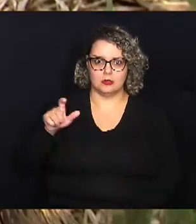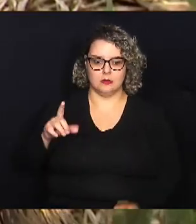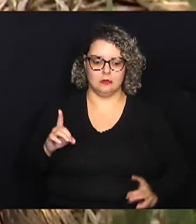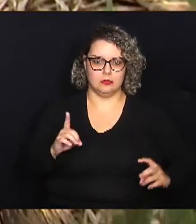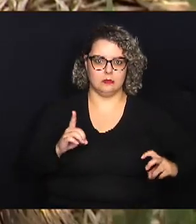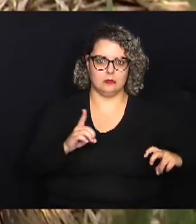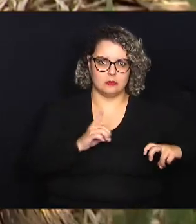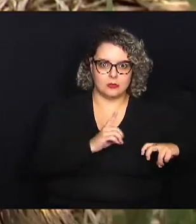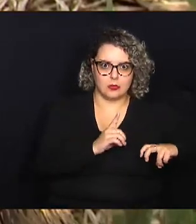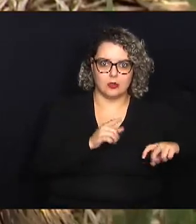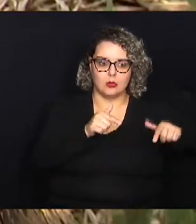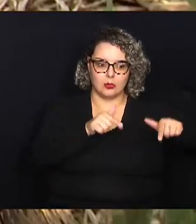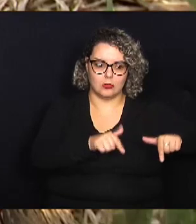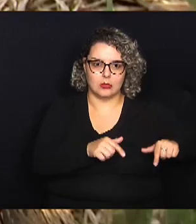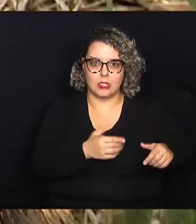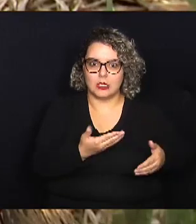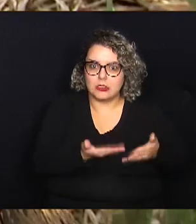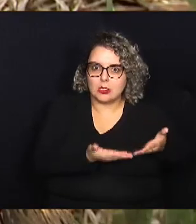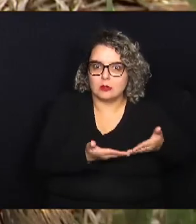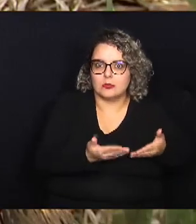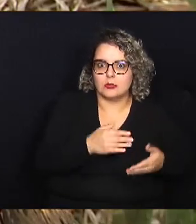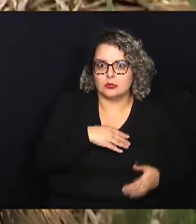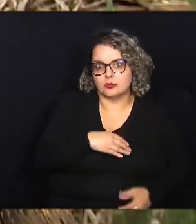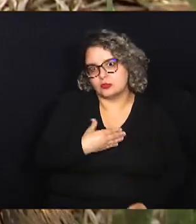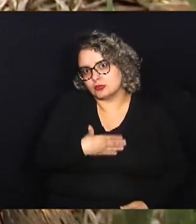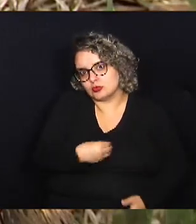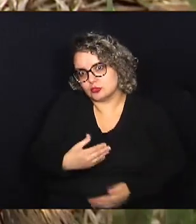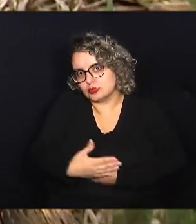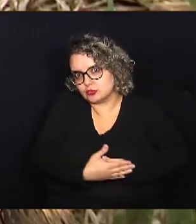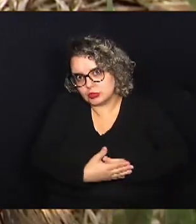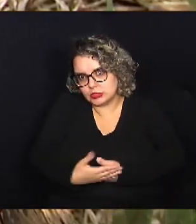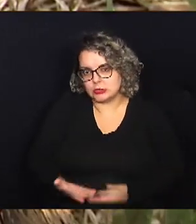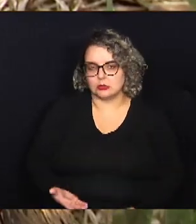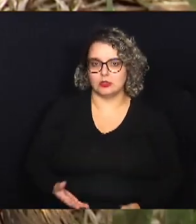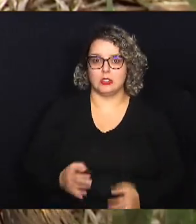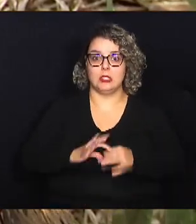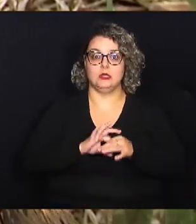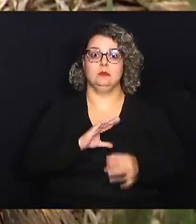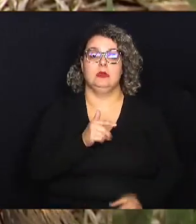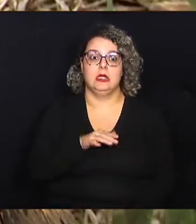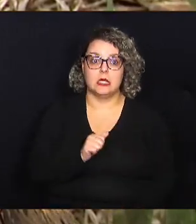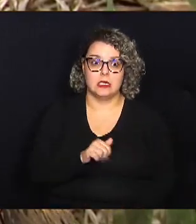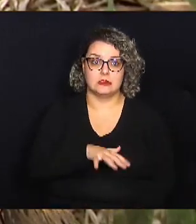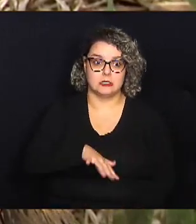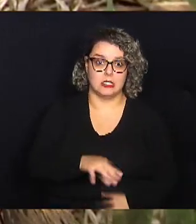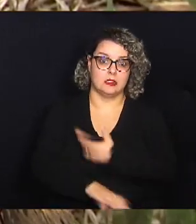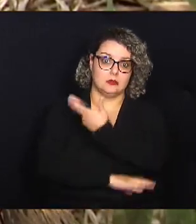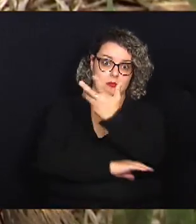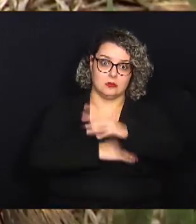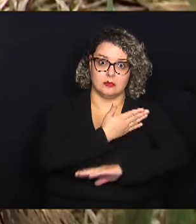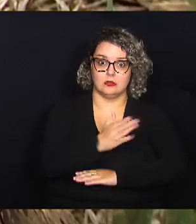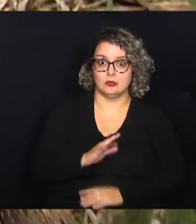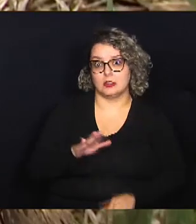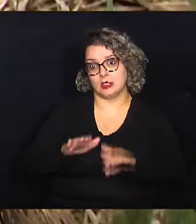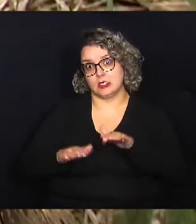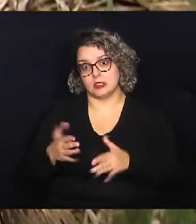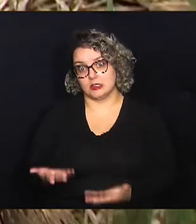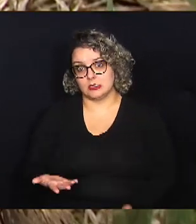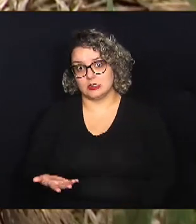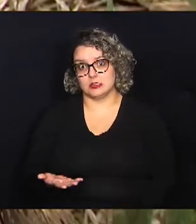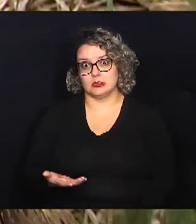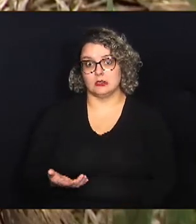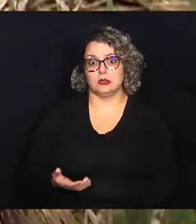área onde ela está mantendo os filhotes, ou ela deixou uma caça numa área de mata, que ela não, muitas vezes se a presa é maior,